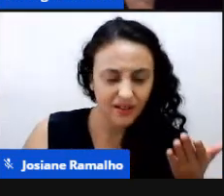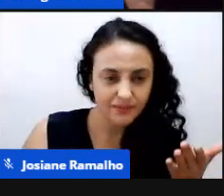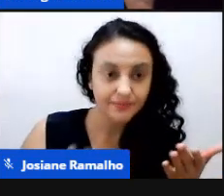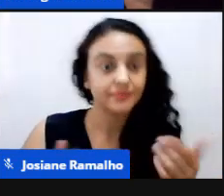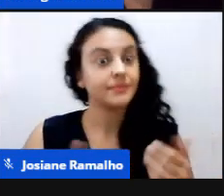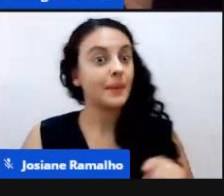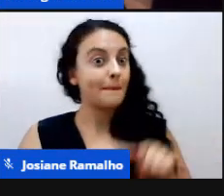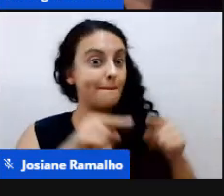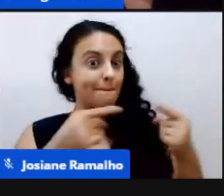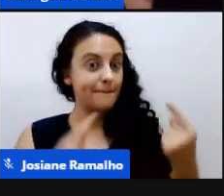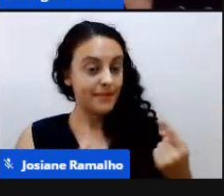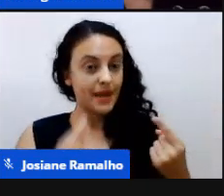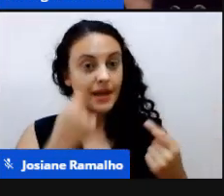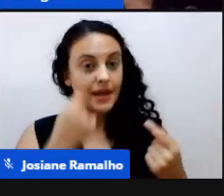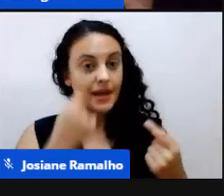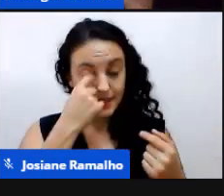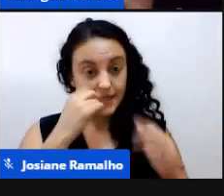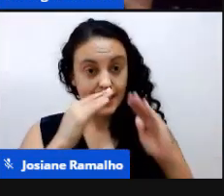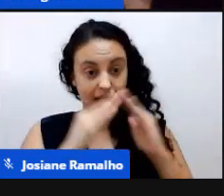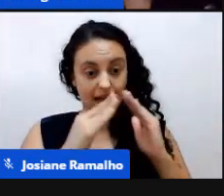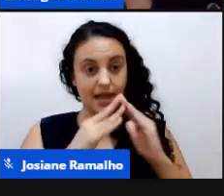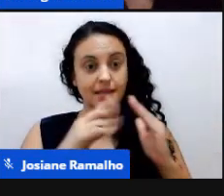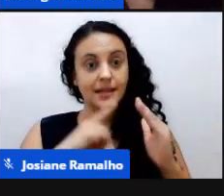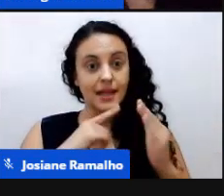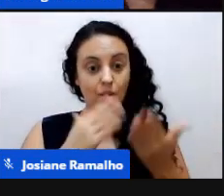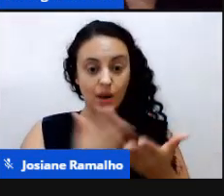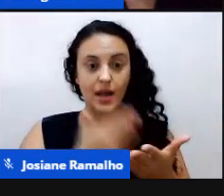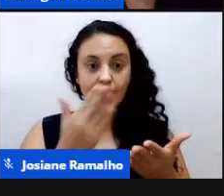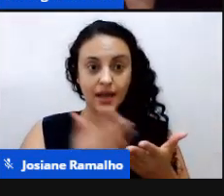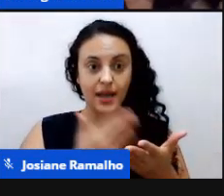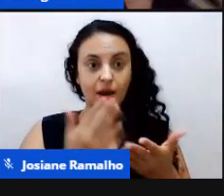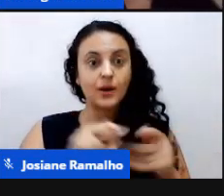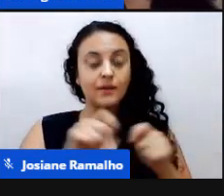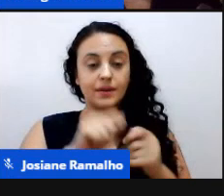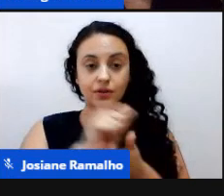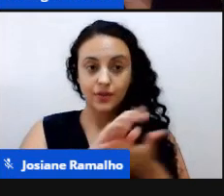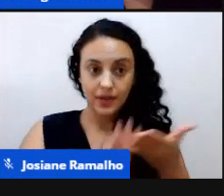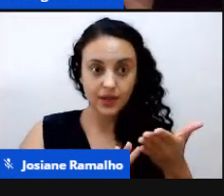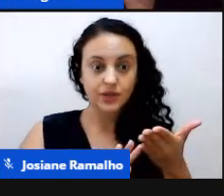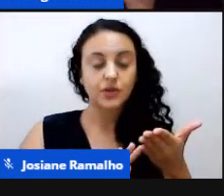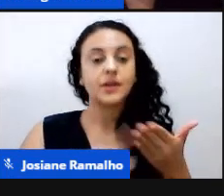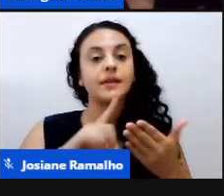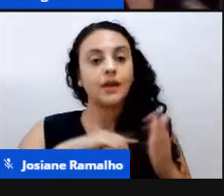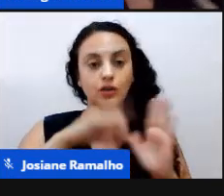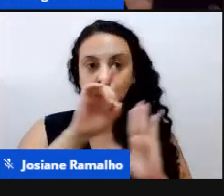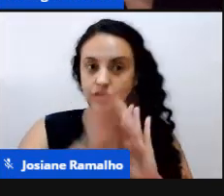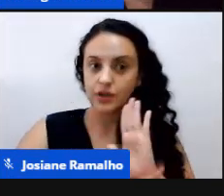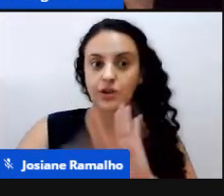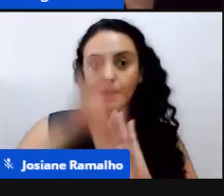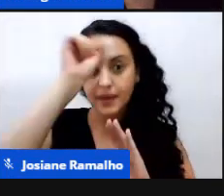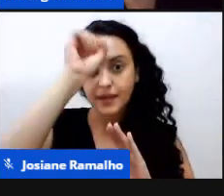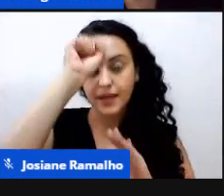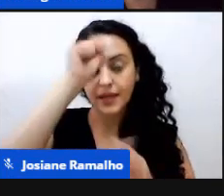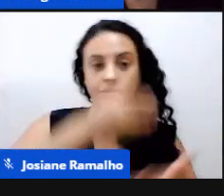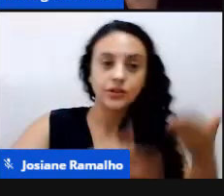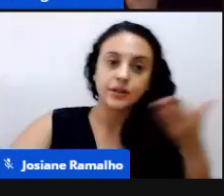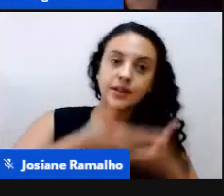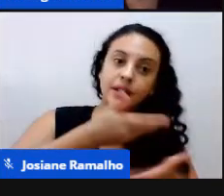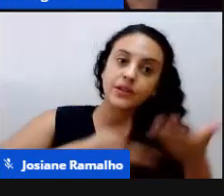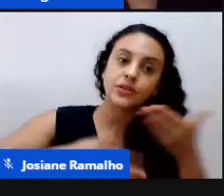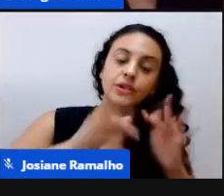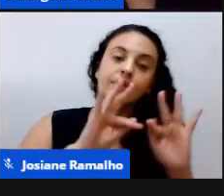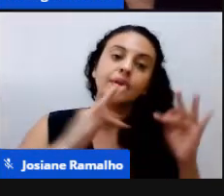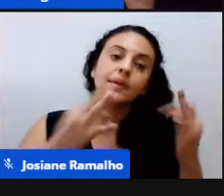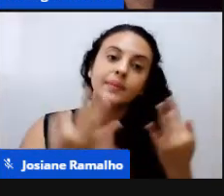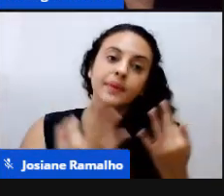o caderno, ele tem direito a conhecer, ele tem direito a aprender, ele tem direito a conviver, a interagir com a sua